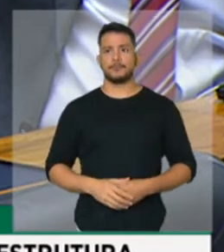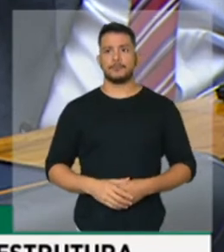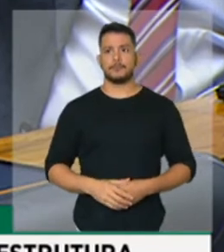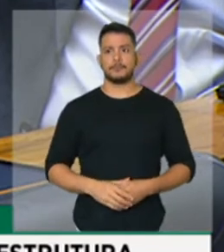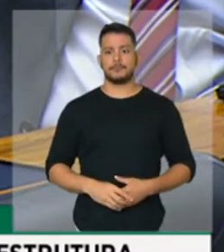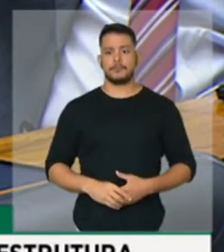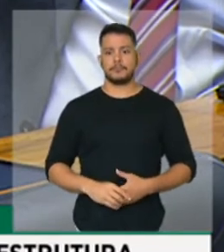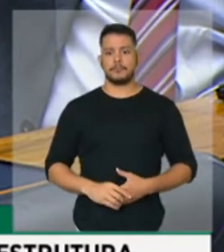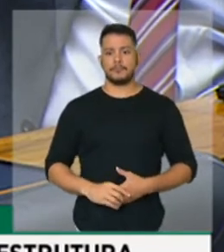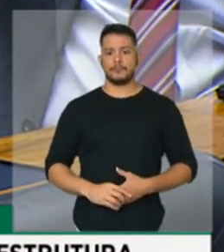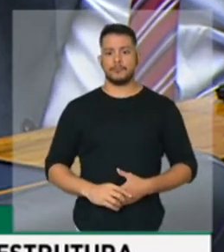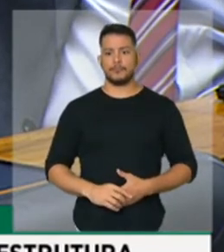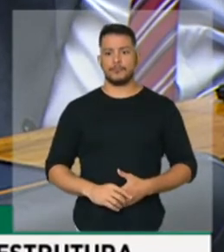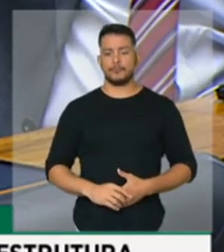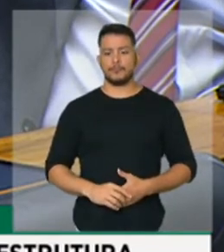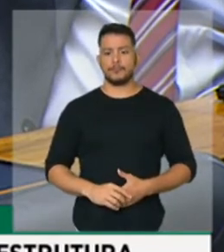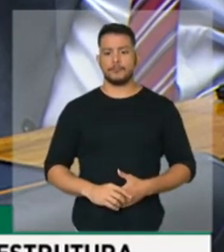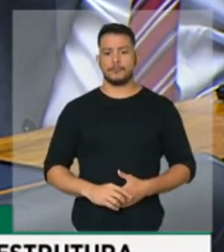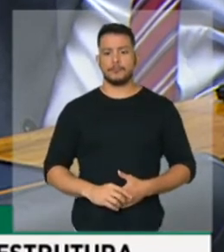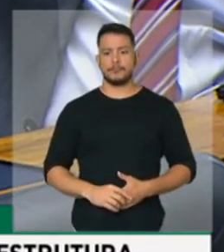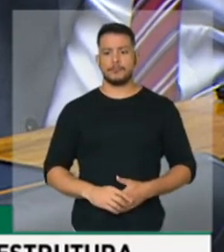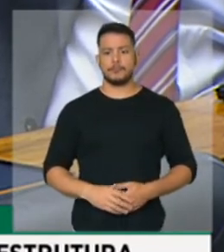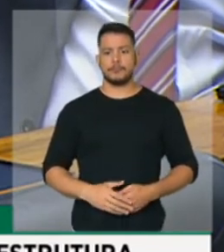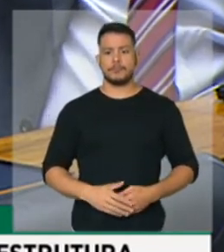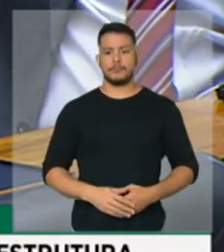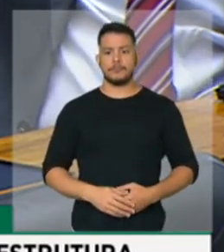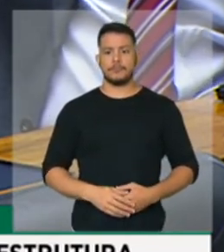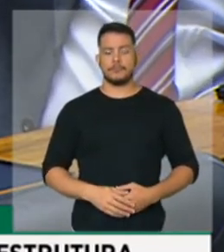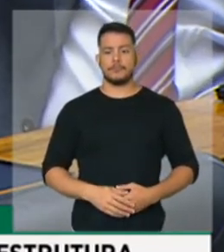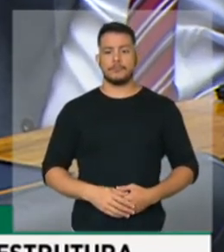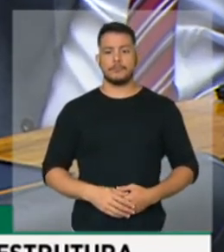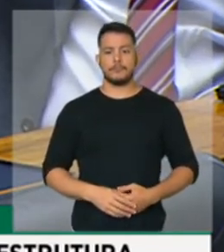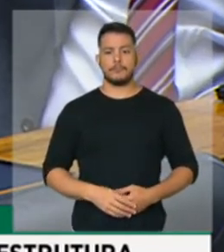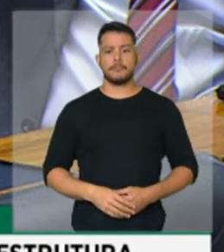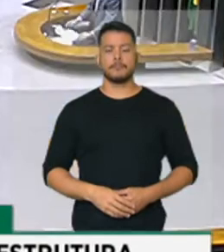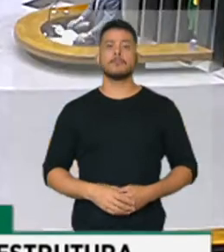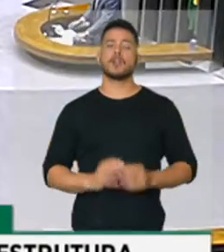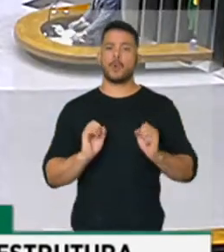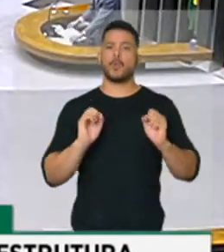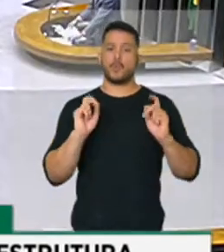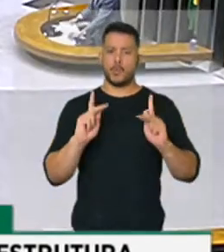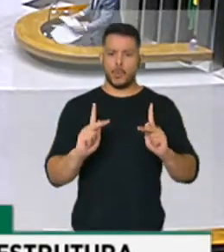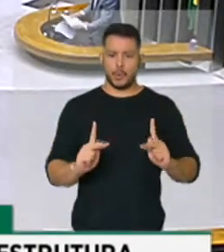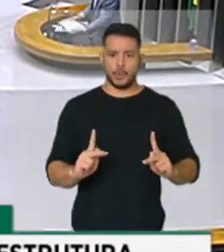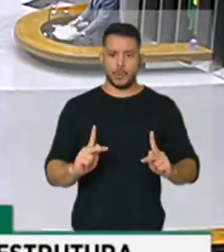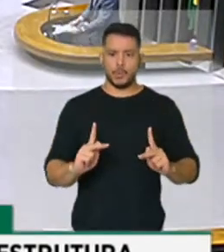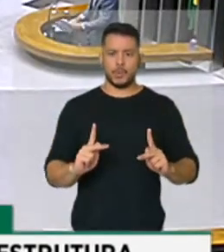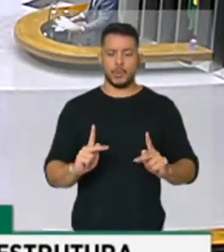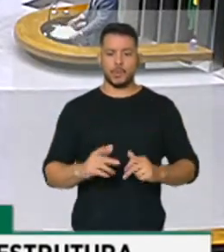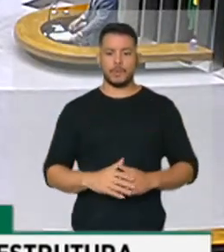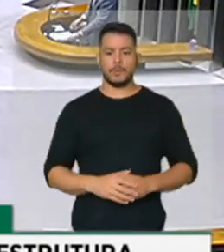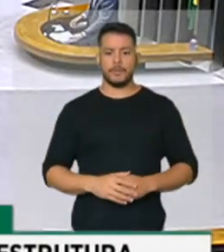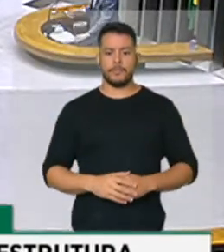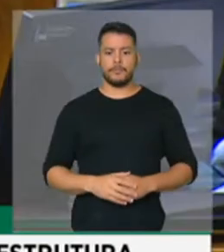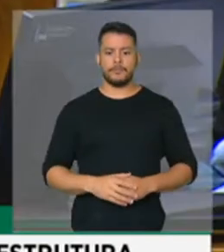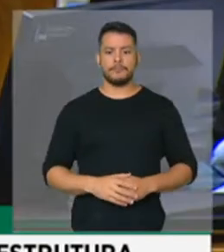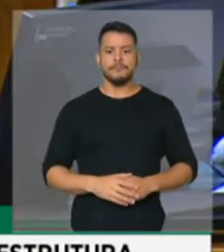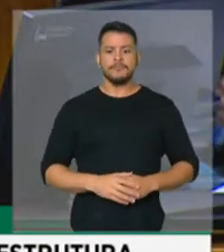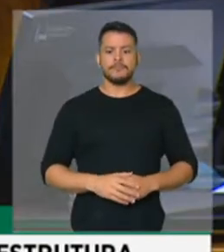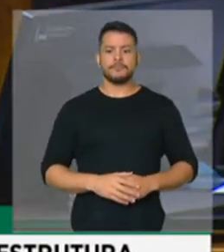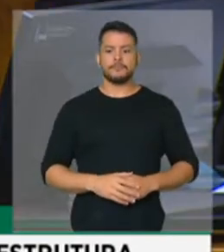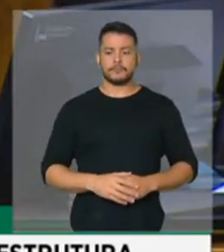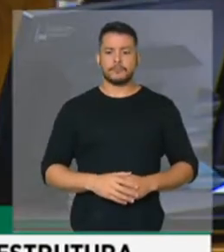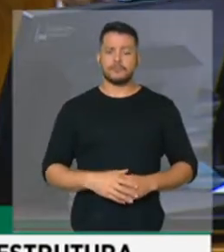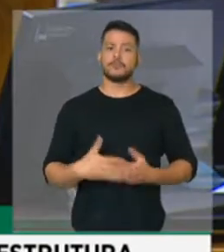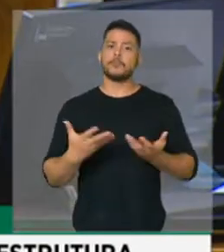de ordem, em nome da legalidade. Okay, da legalidade. Ok, deputada Érica Cocai, essa presença recolhe a questão